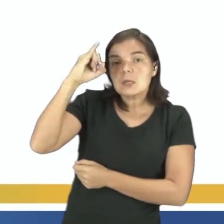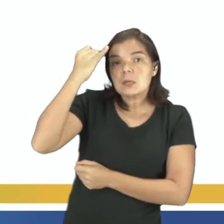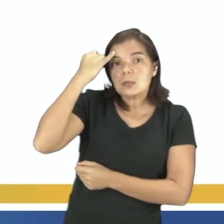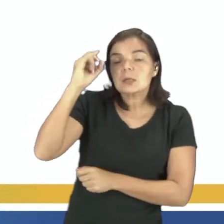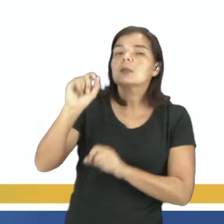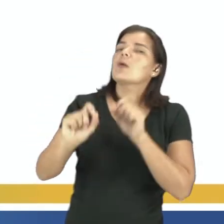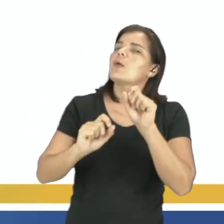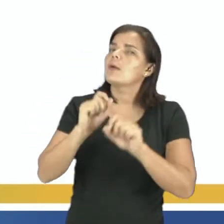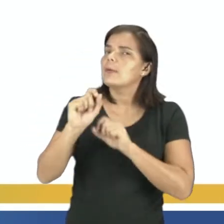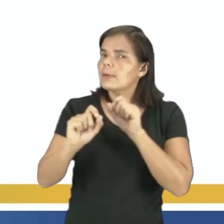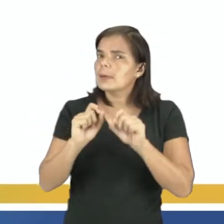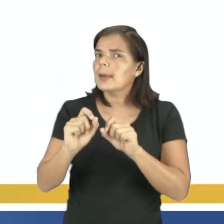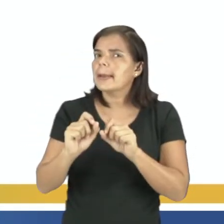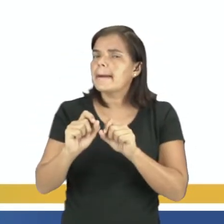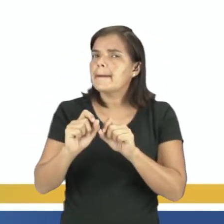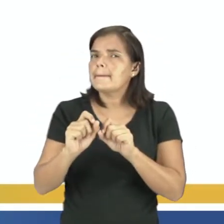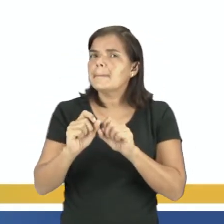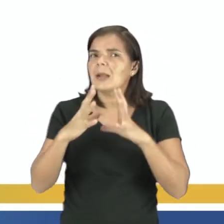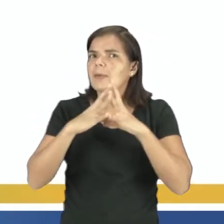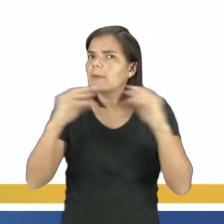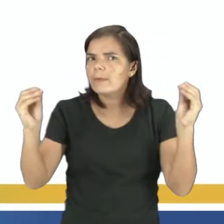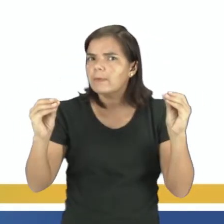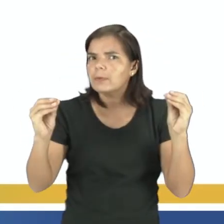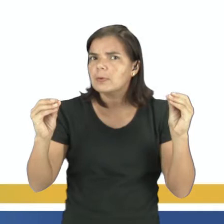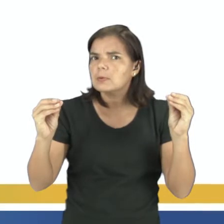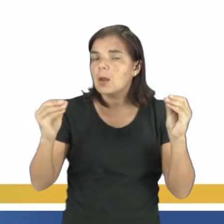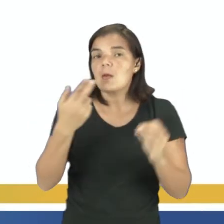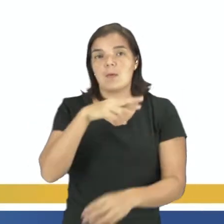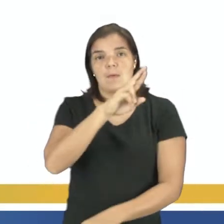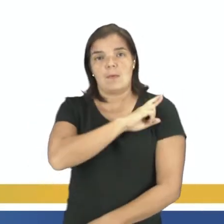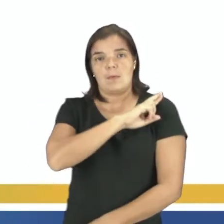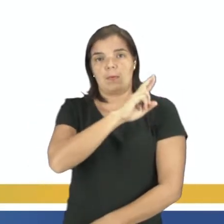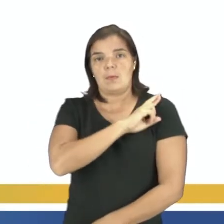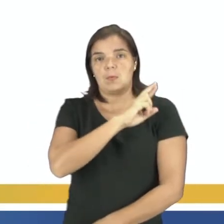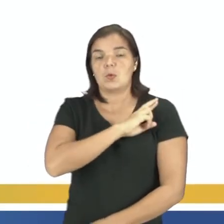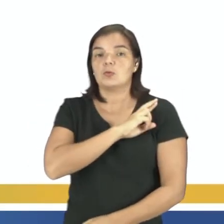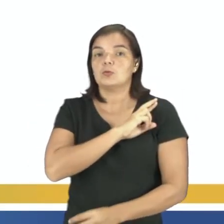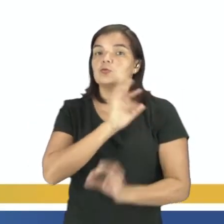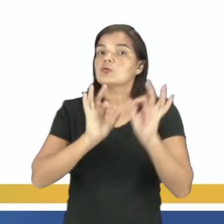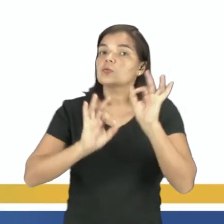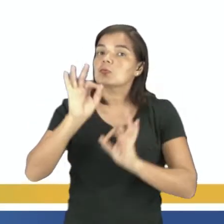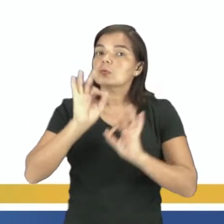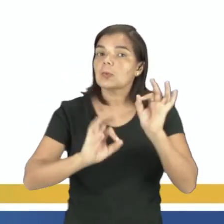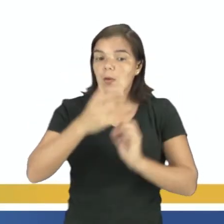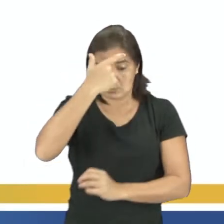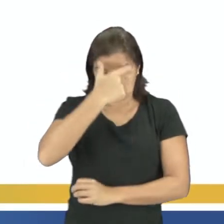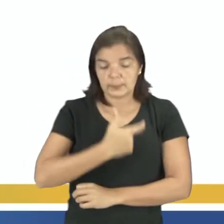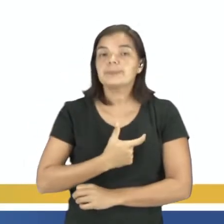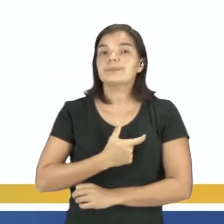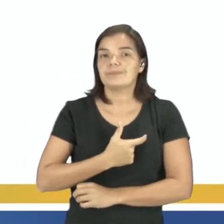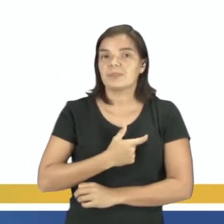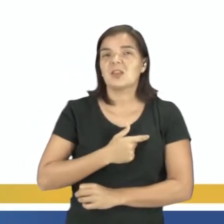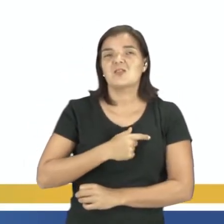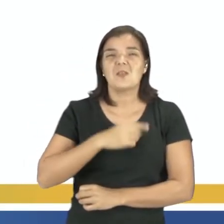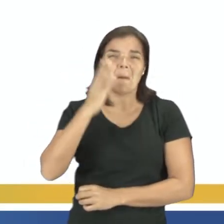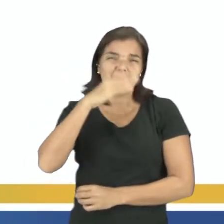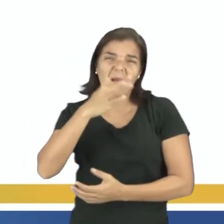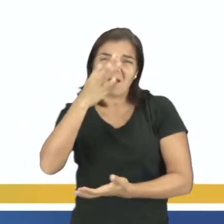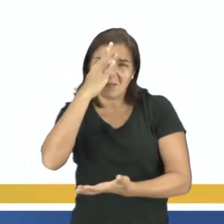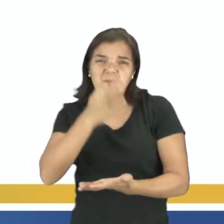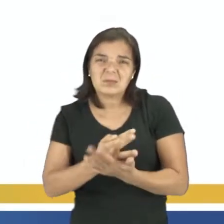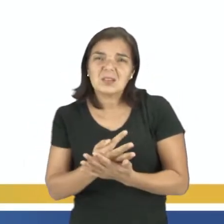metafísicas, na verdade, seria para fugir da nossa responsabilidade de construir a nós mesmos. Ele chama isso de má-fé.